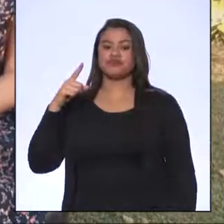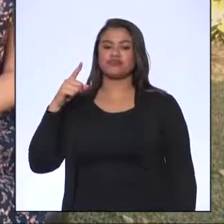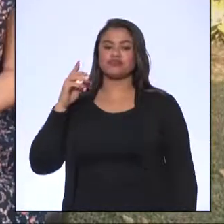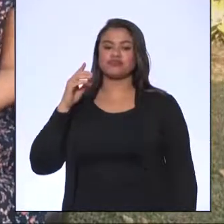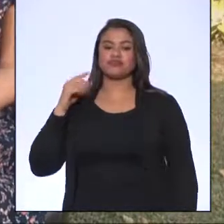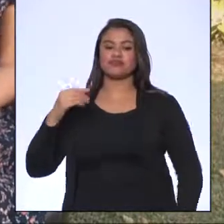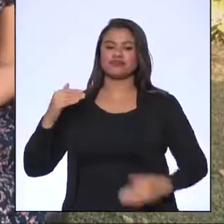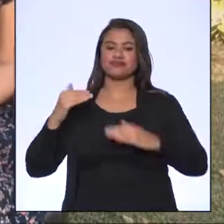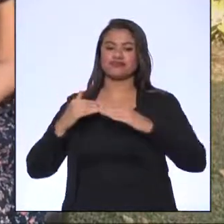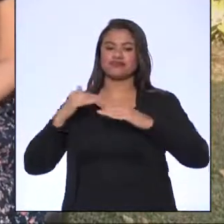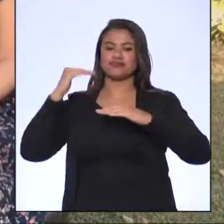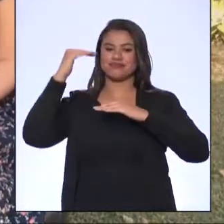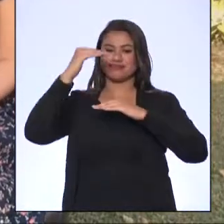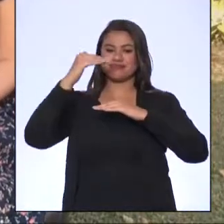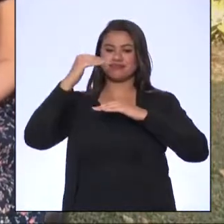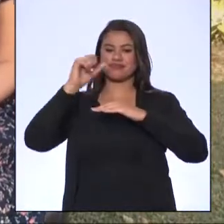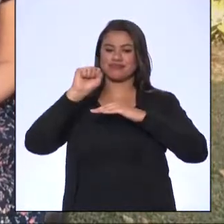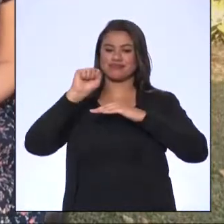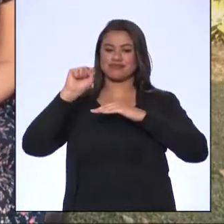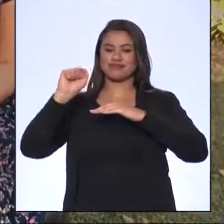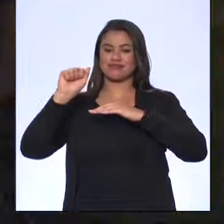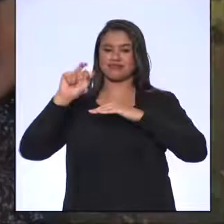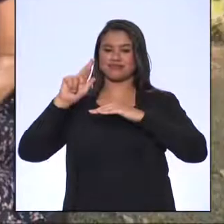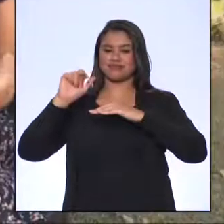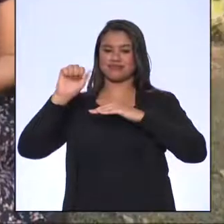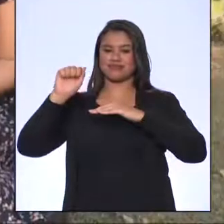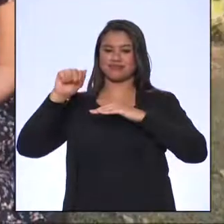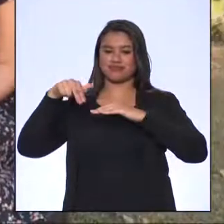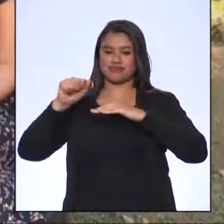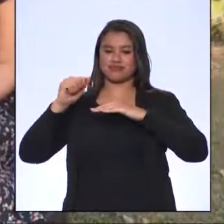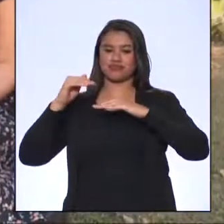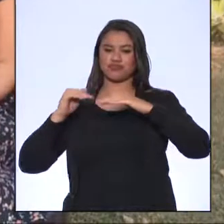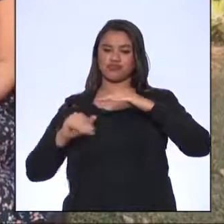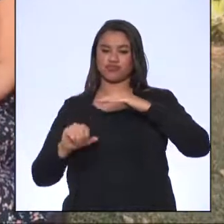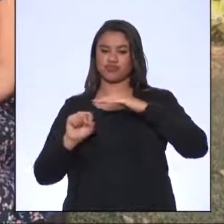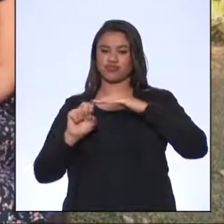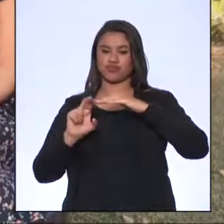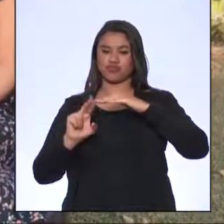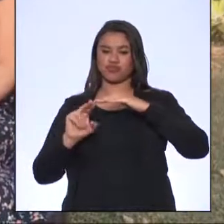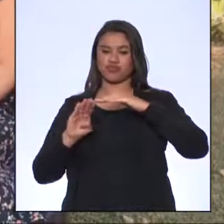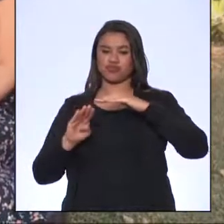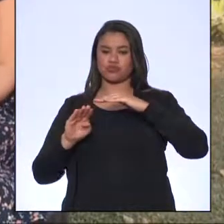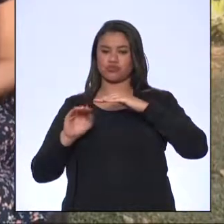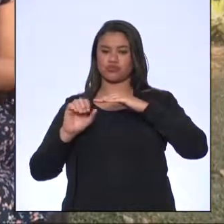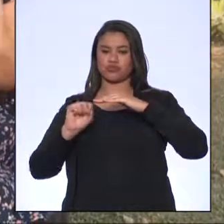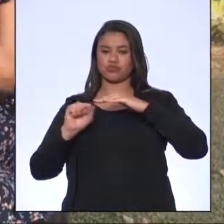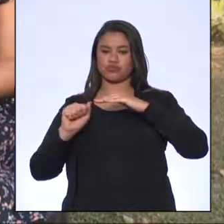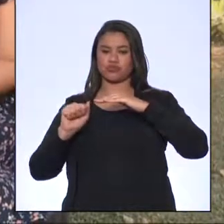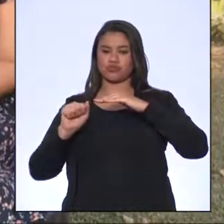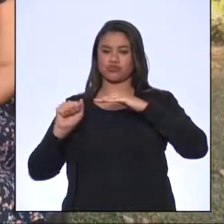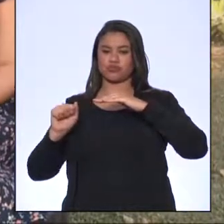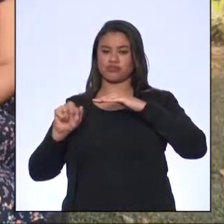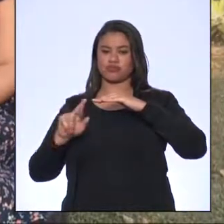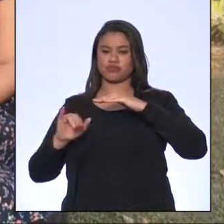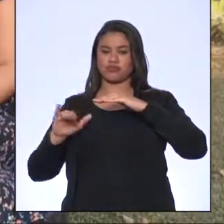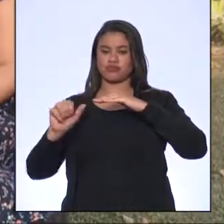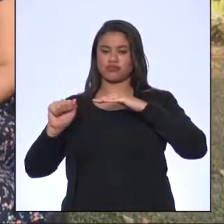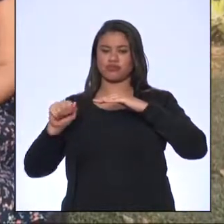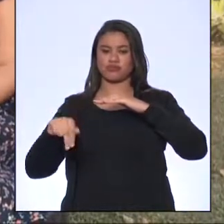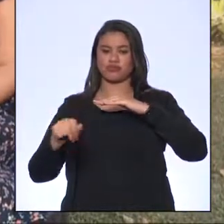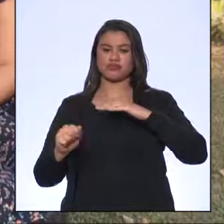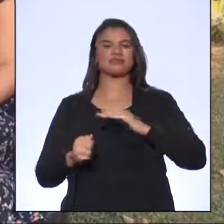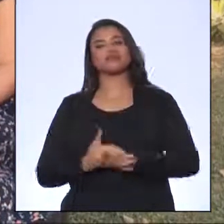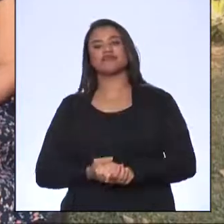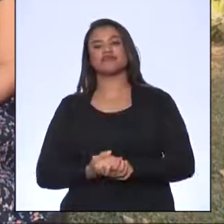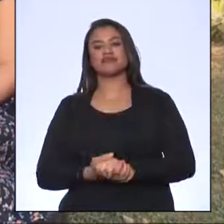África subsaariana. Ok? É isso. A partir dessas divisões e do que retomamos aqui, vai